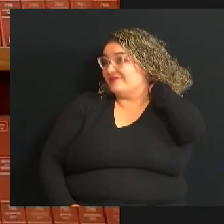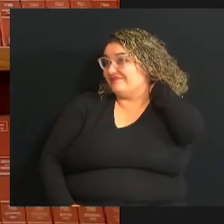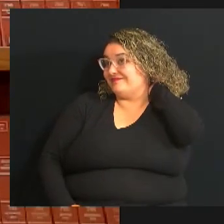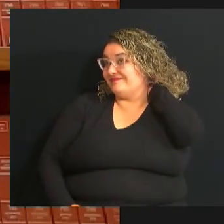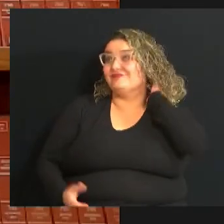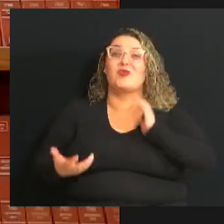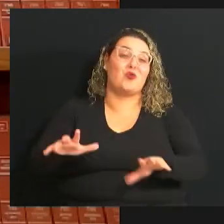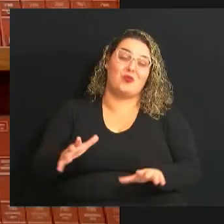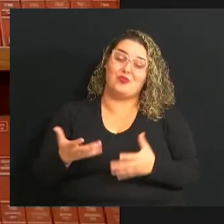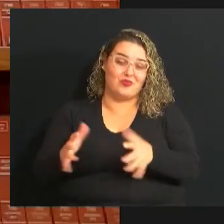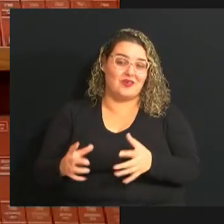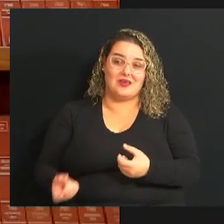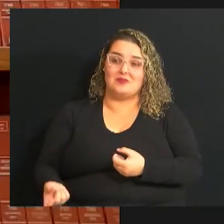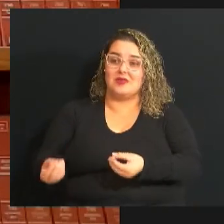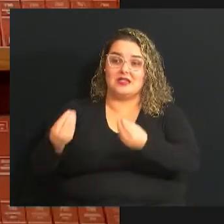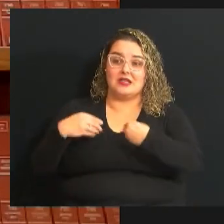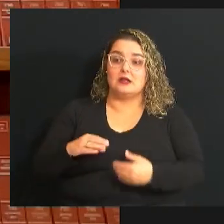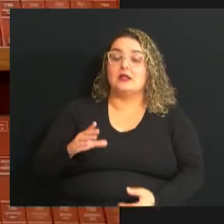dia?